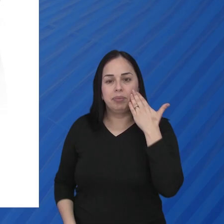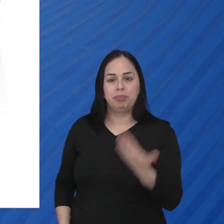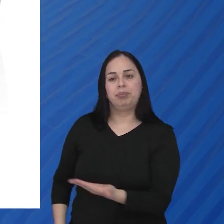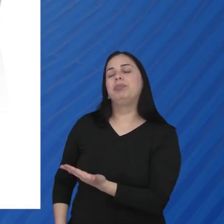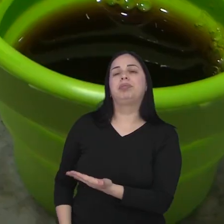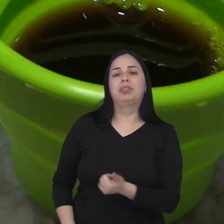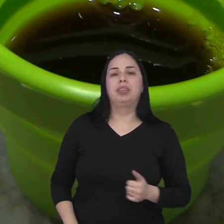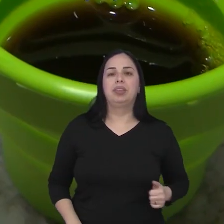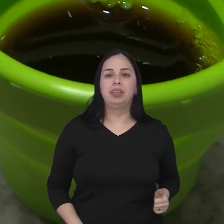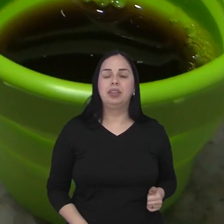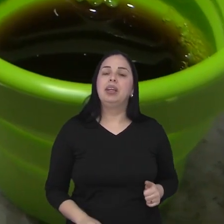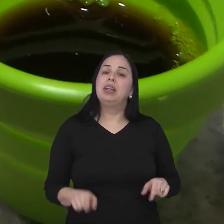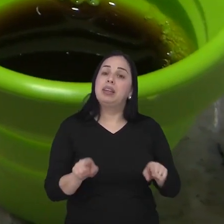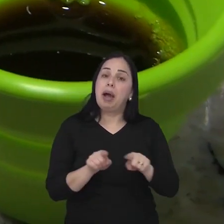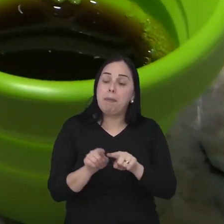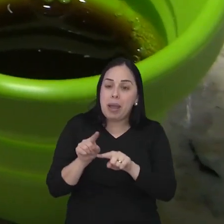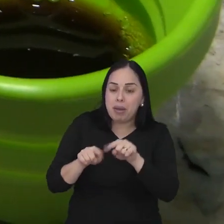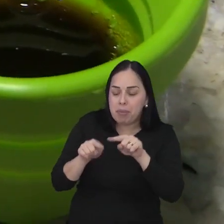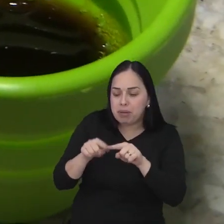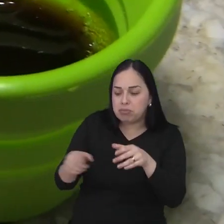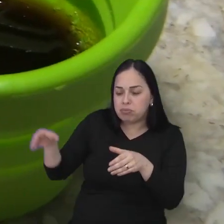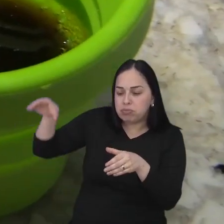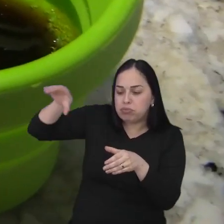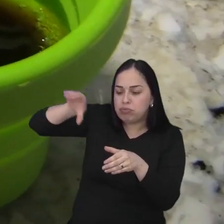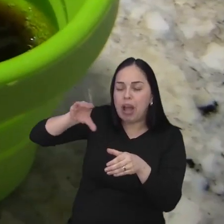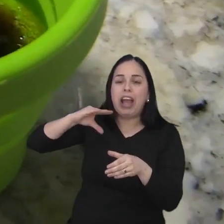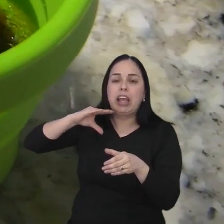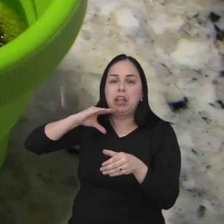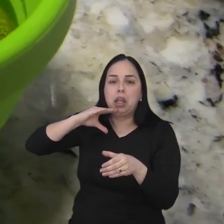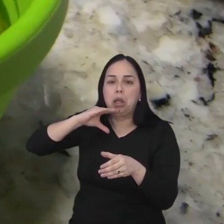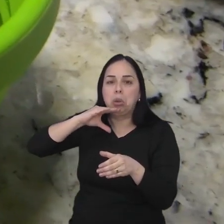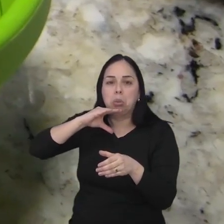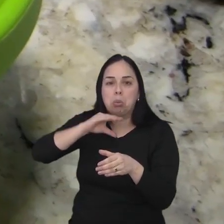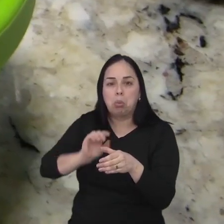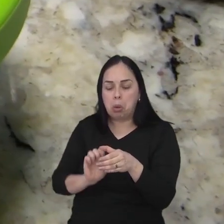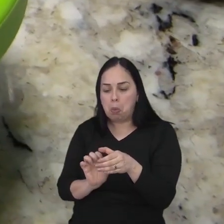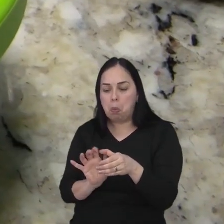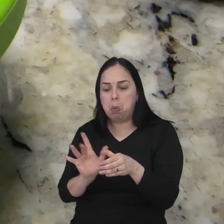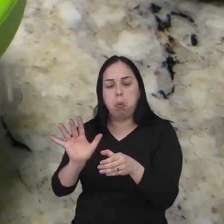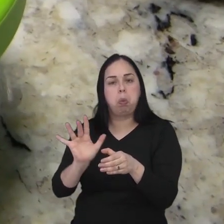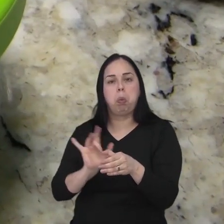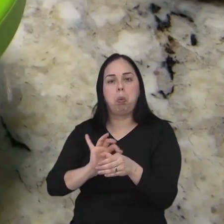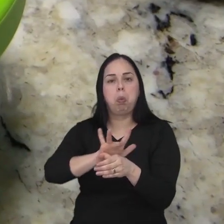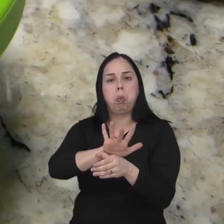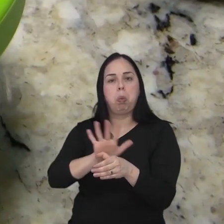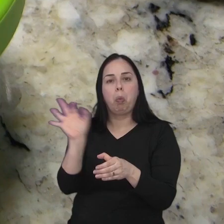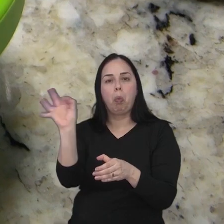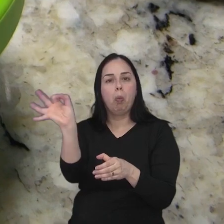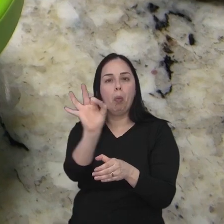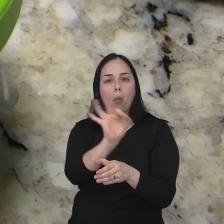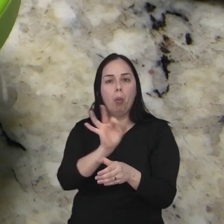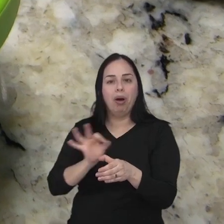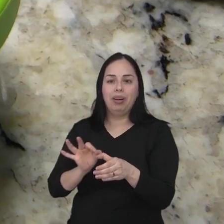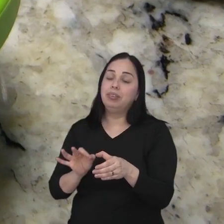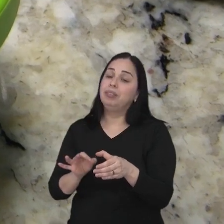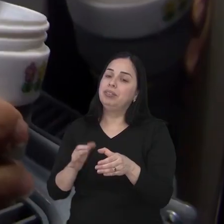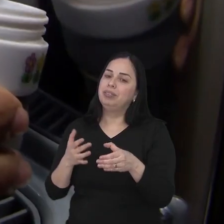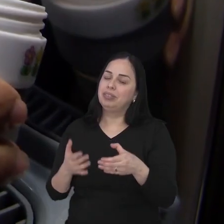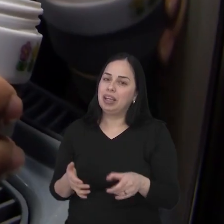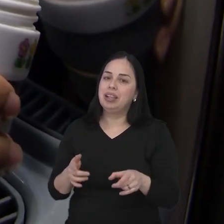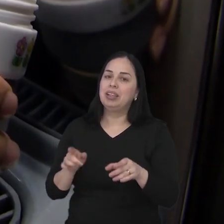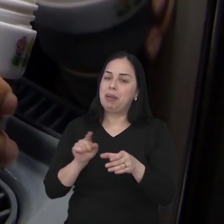inertes. Nesses casos, o material, ao receber um líquido quente, por exemplo, não reage e não libera